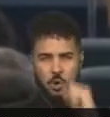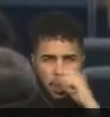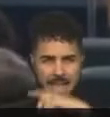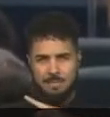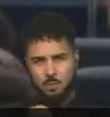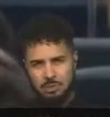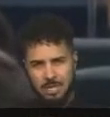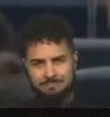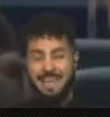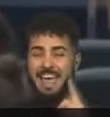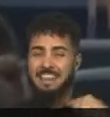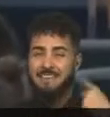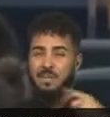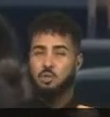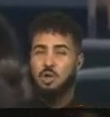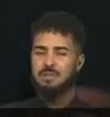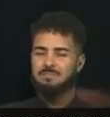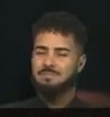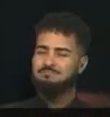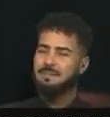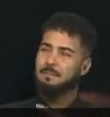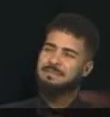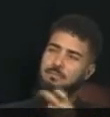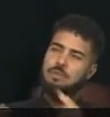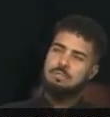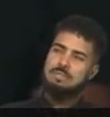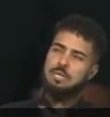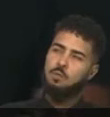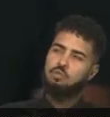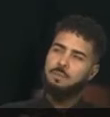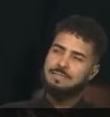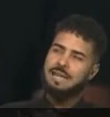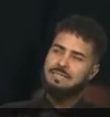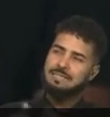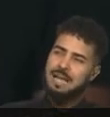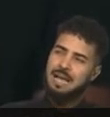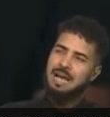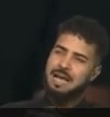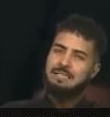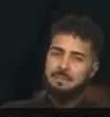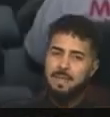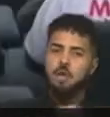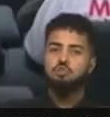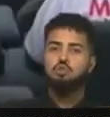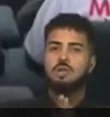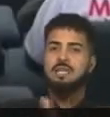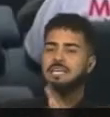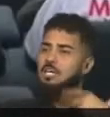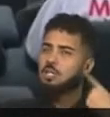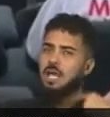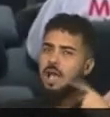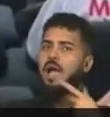identificou a necessidade de uma abordagem multidisciplinar, além de prestar assistência jurídica a pessoas em situação de vulnerabilidade. A